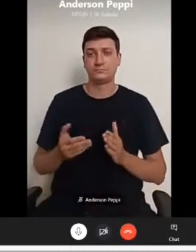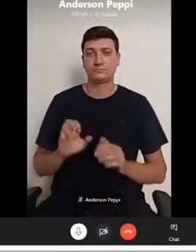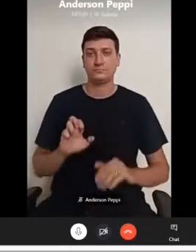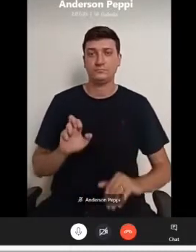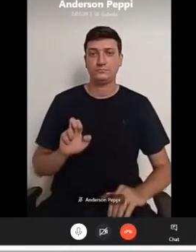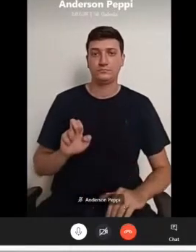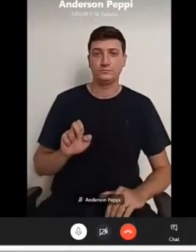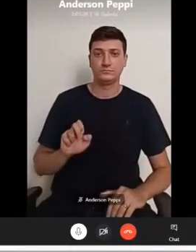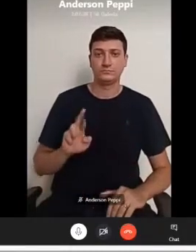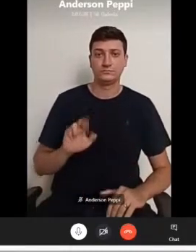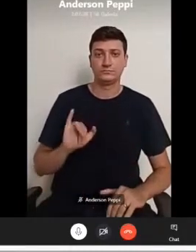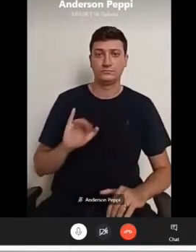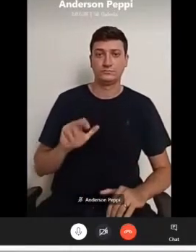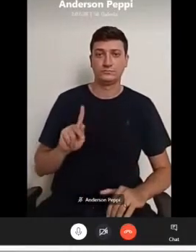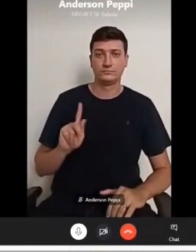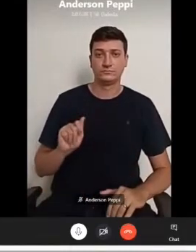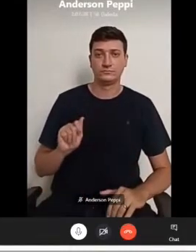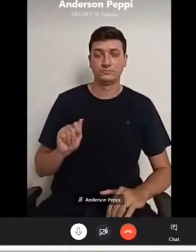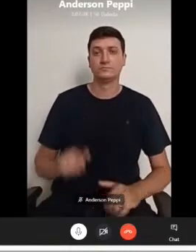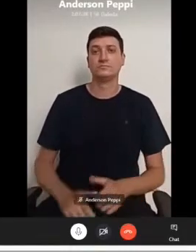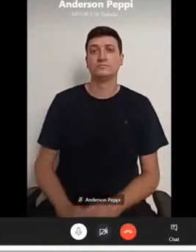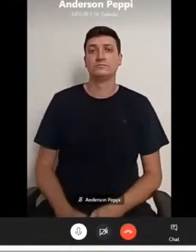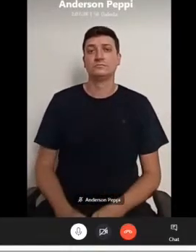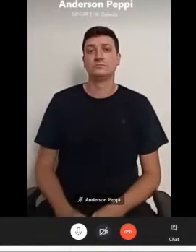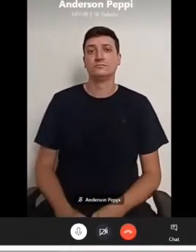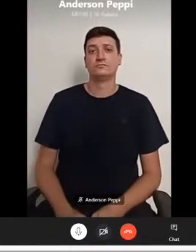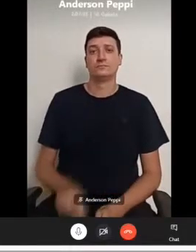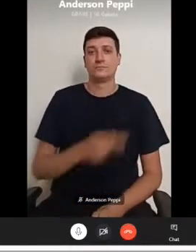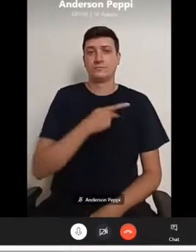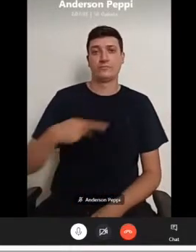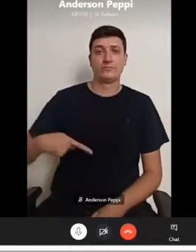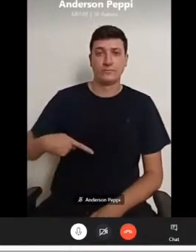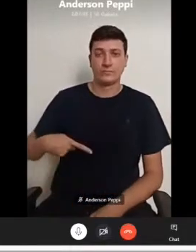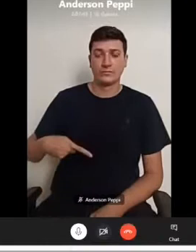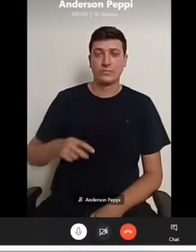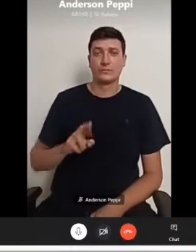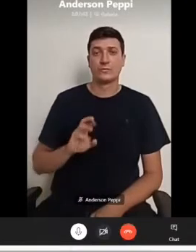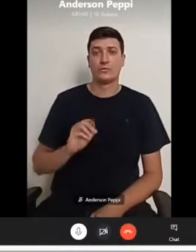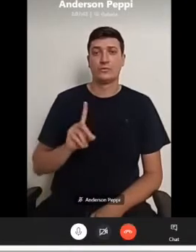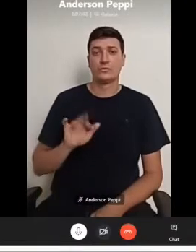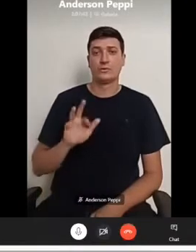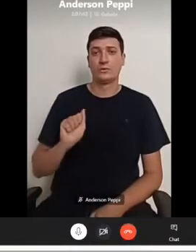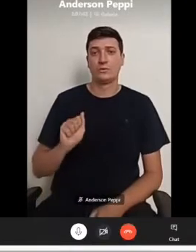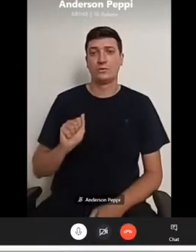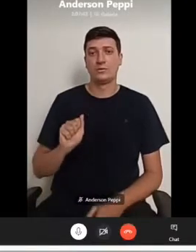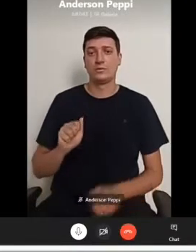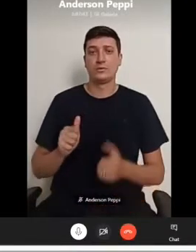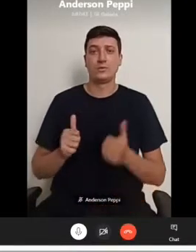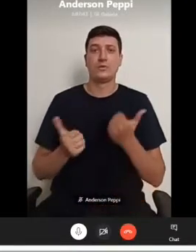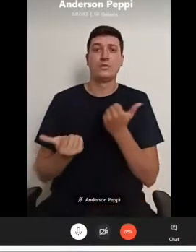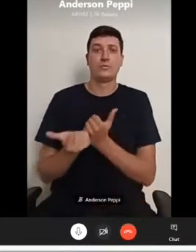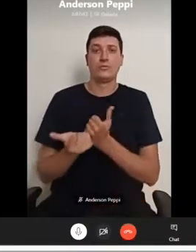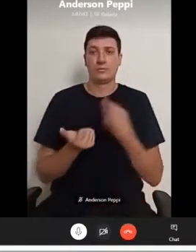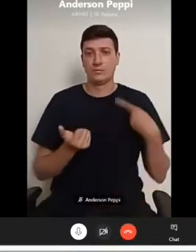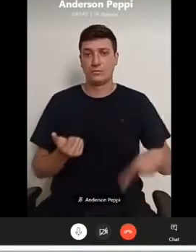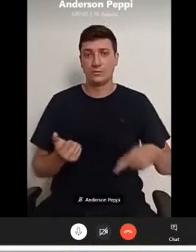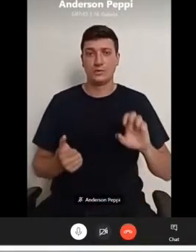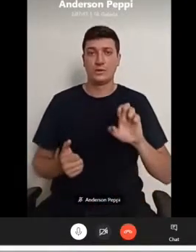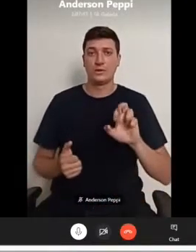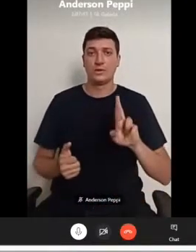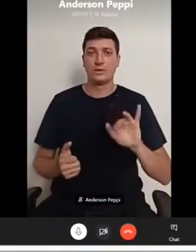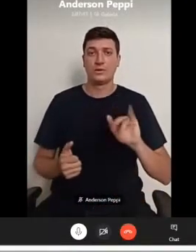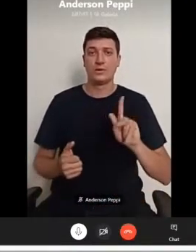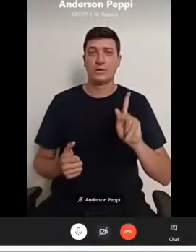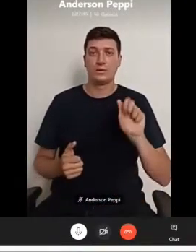Presidente, Rodrigo Rodrigues. Vice-presidente, Érica Cristina Lial Tiago.